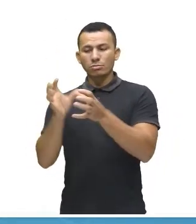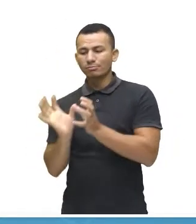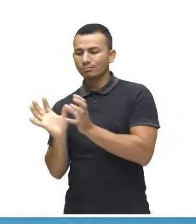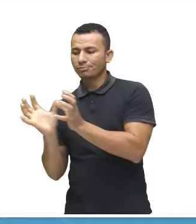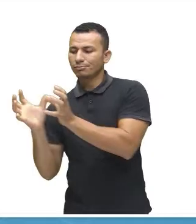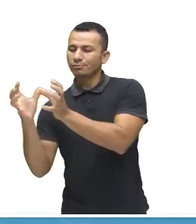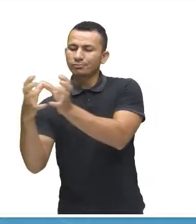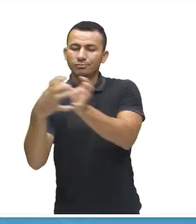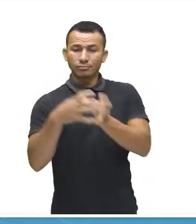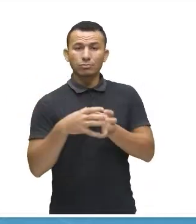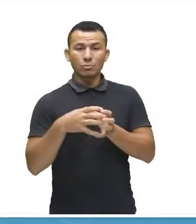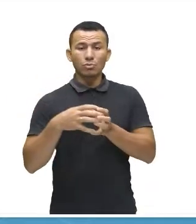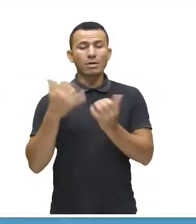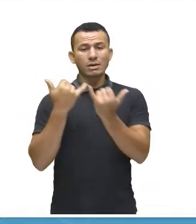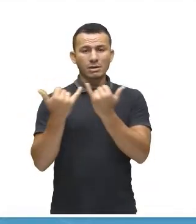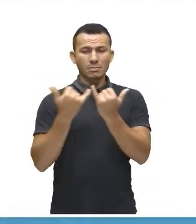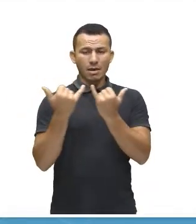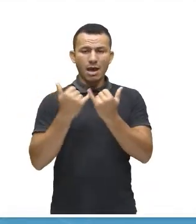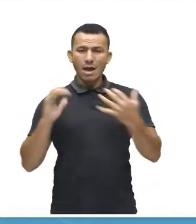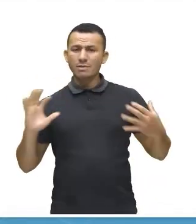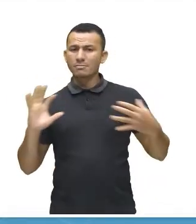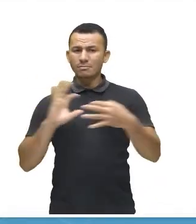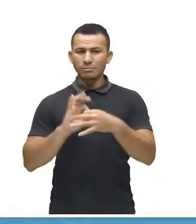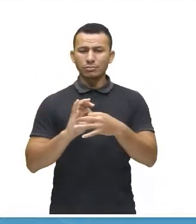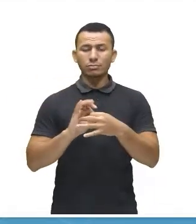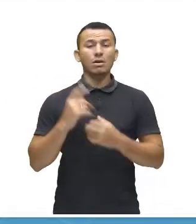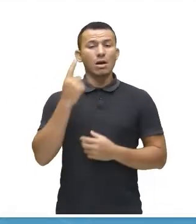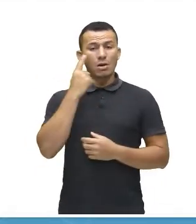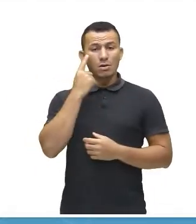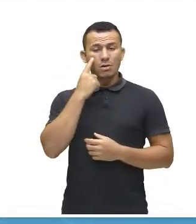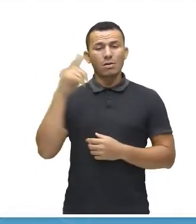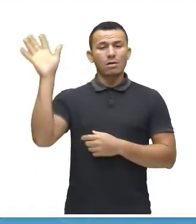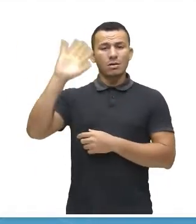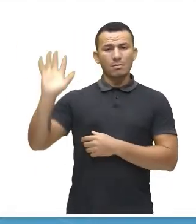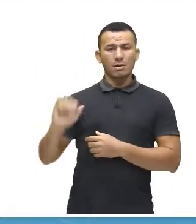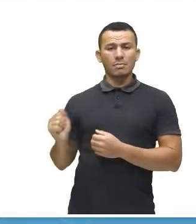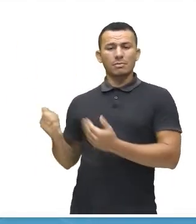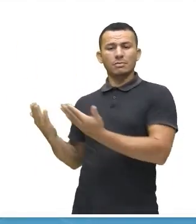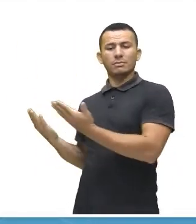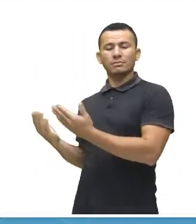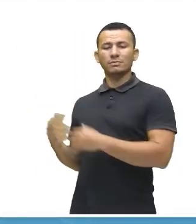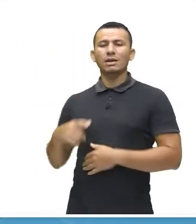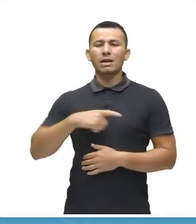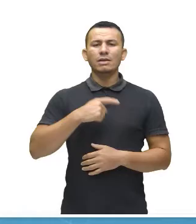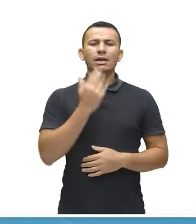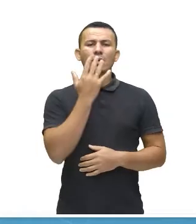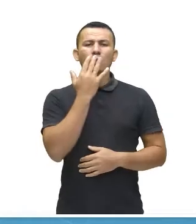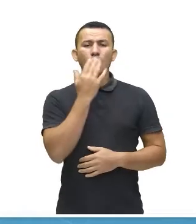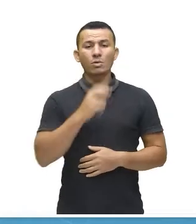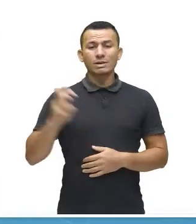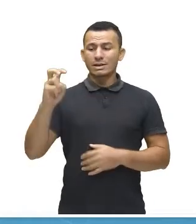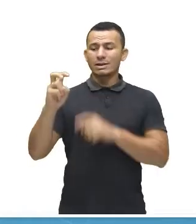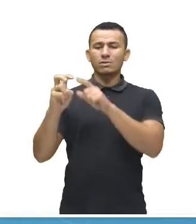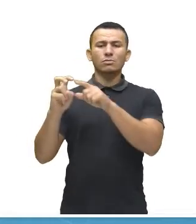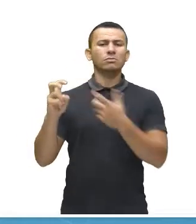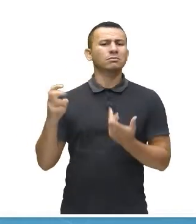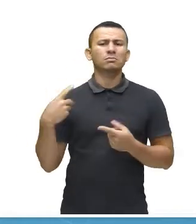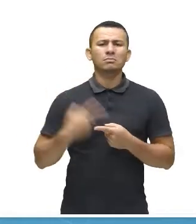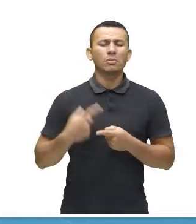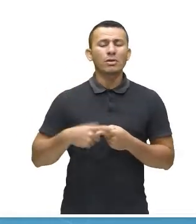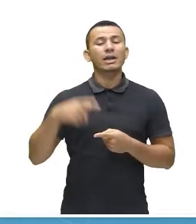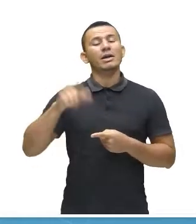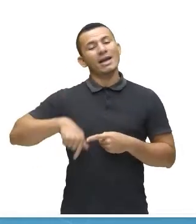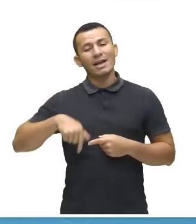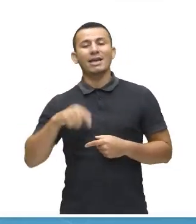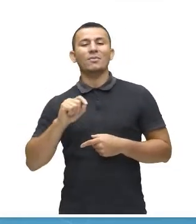características semelhantes. Então, vocês observam aí esse mapa, né? Que ele tem 5 cores diferentes. Por quê? Porque nós